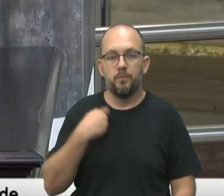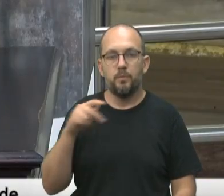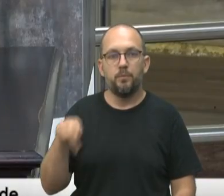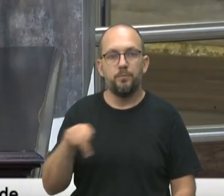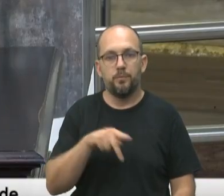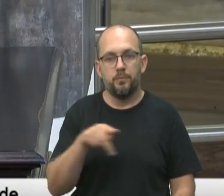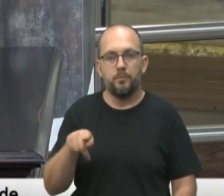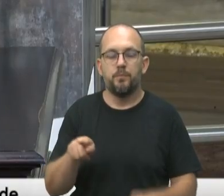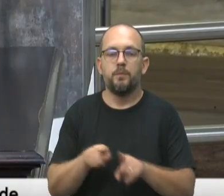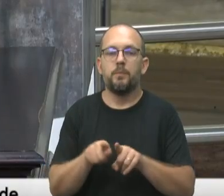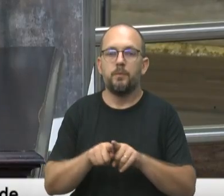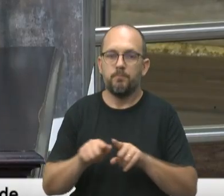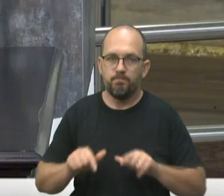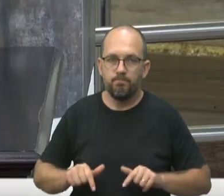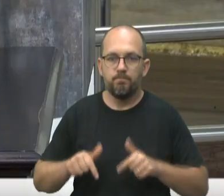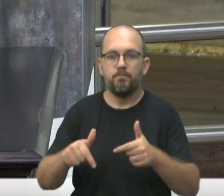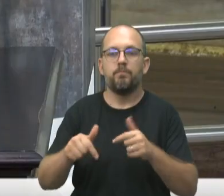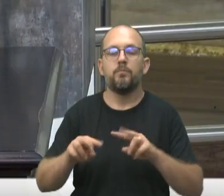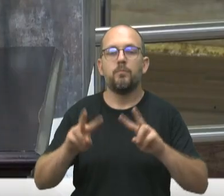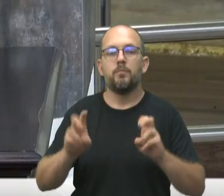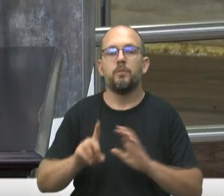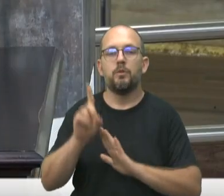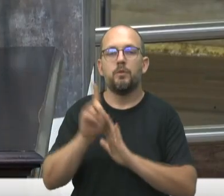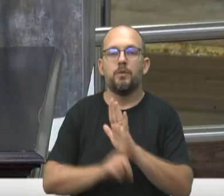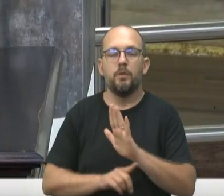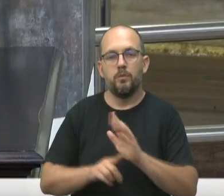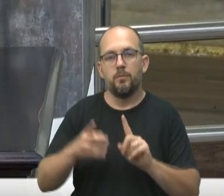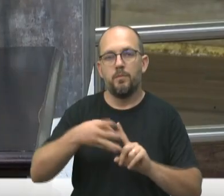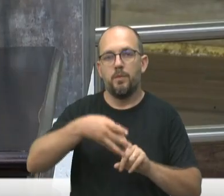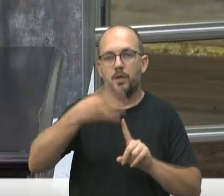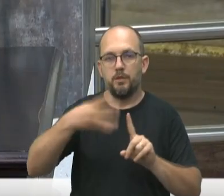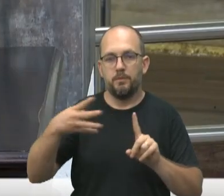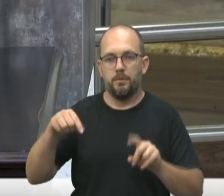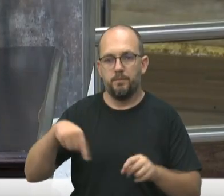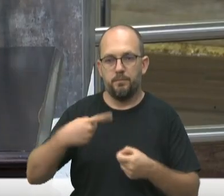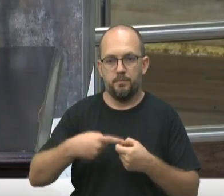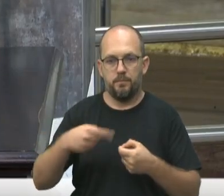e ativista dos direitos LGBT aqui em Jaú.